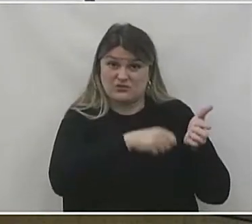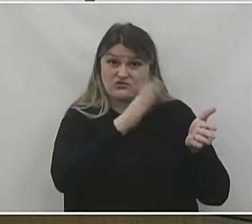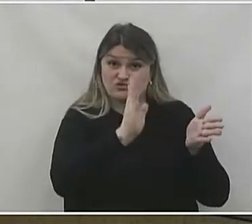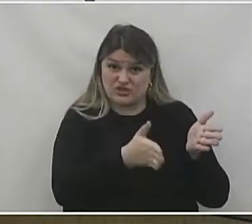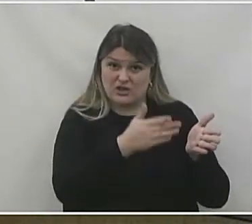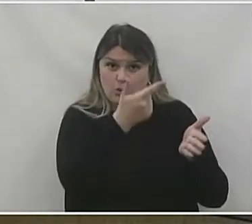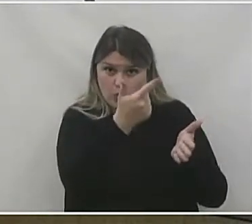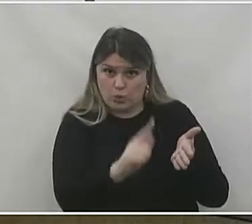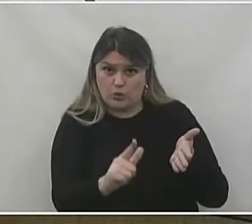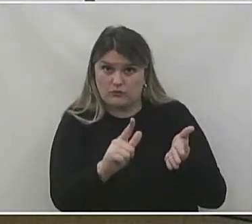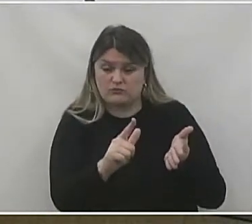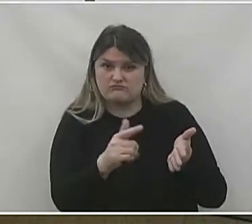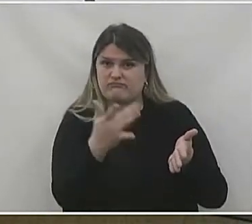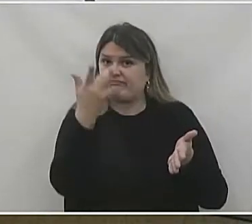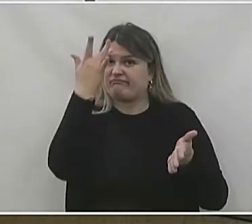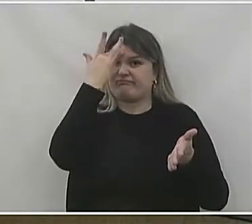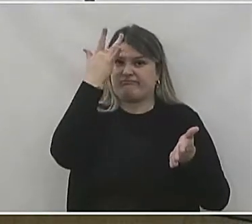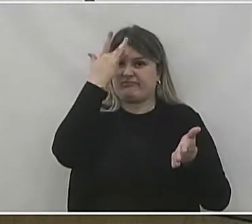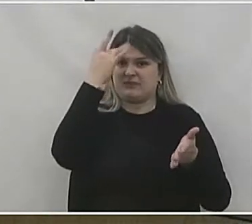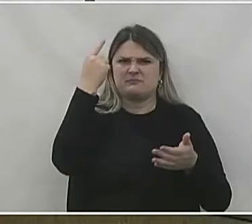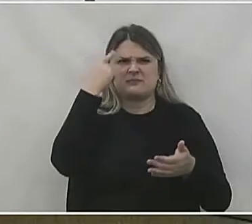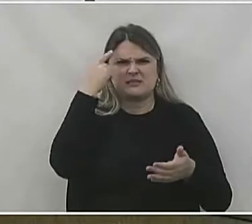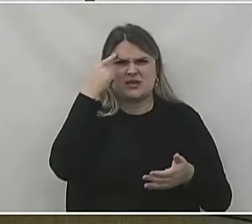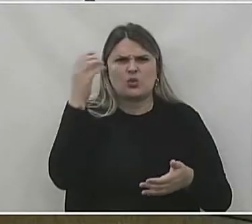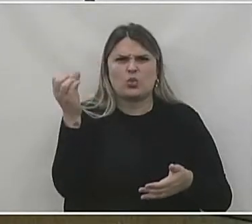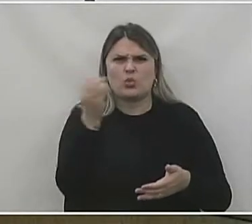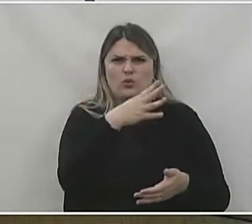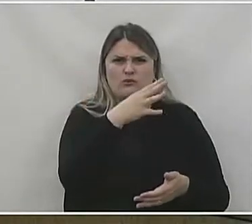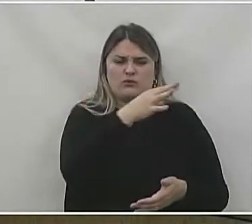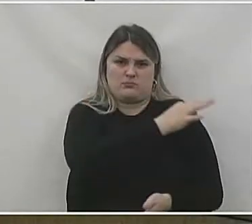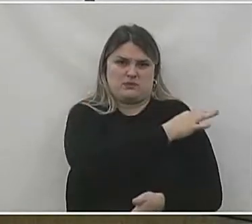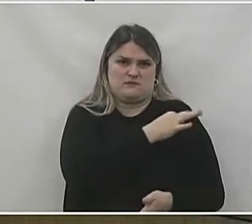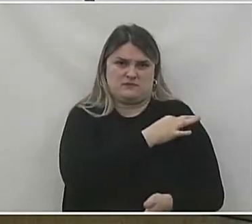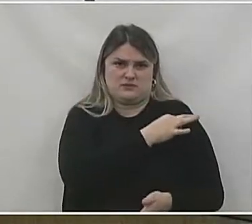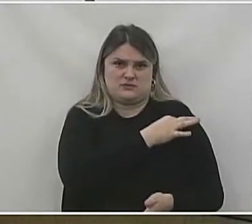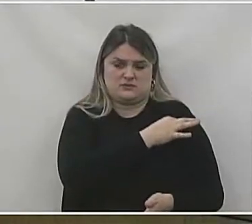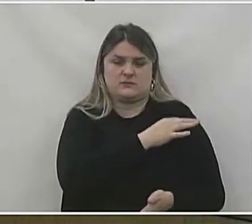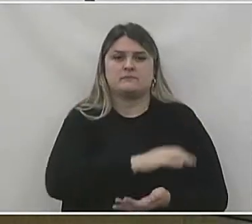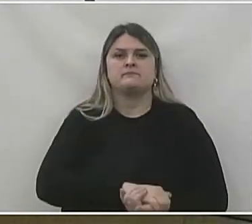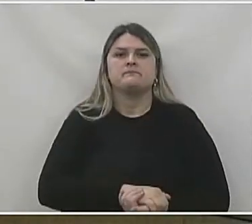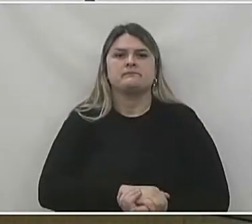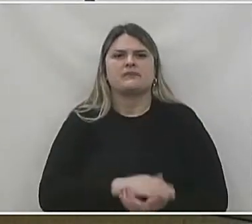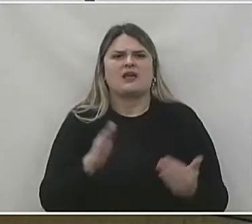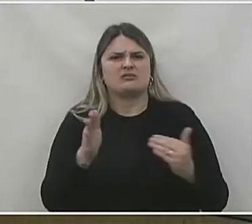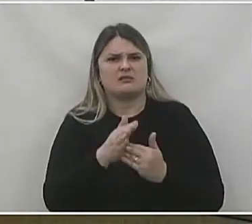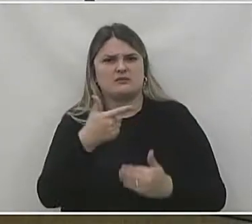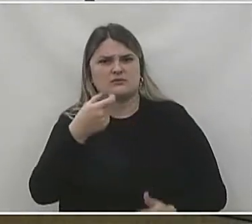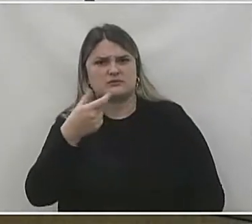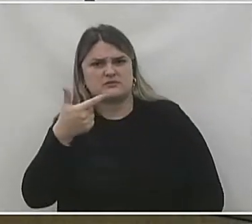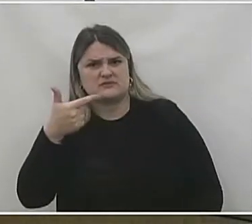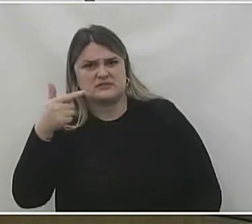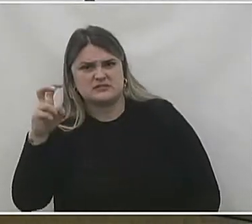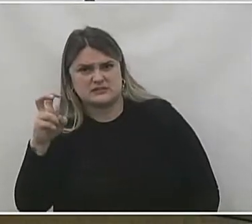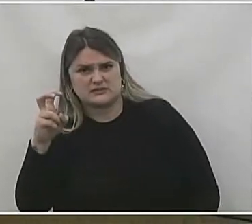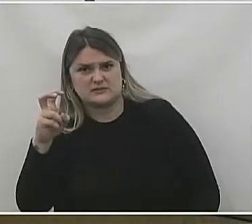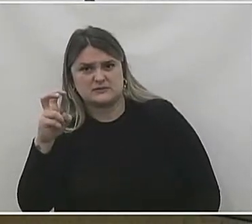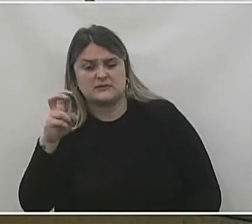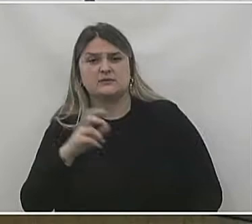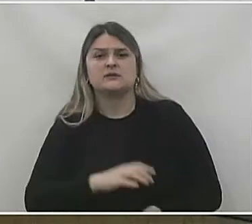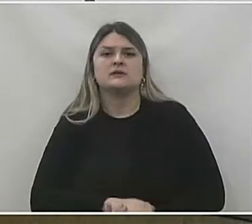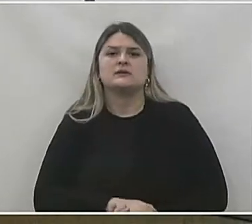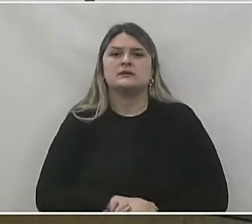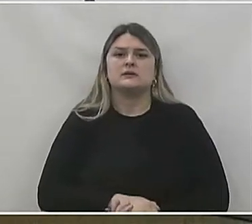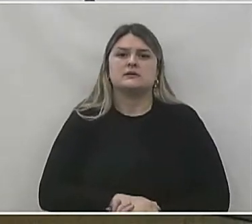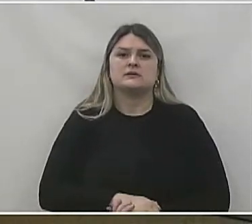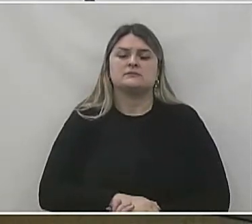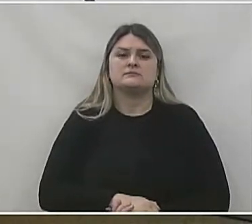que eu acho que é um absurdo dele deixar o novo prefeito certo a renovação de seu contrato que foi até 2025 para renovação